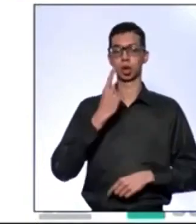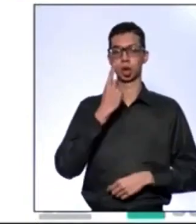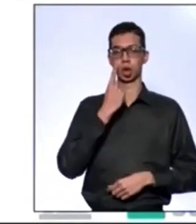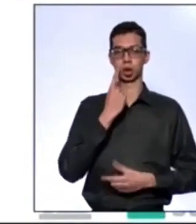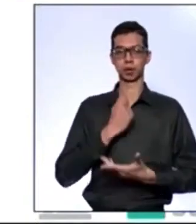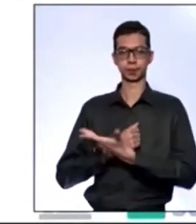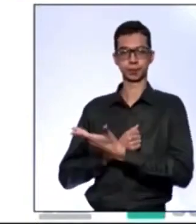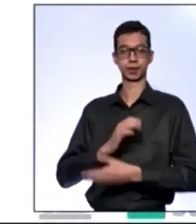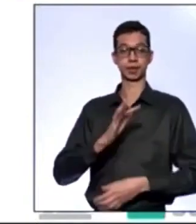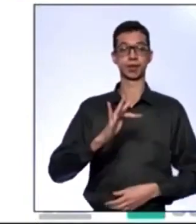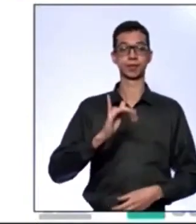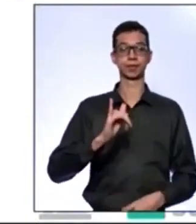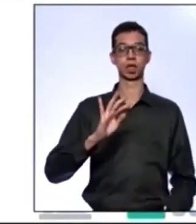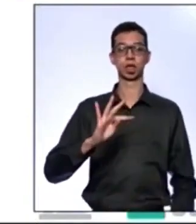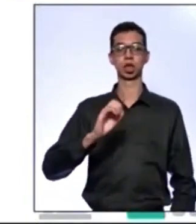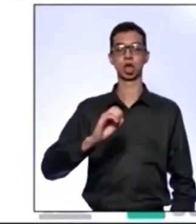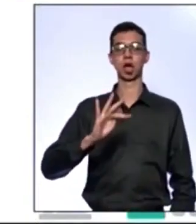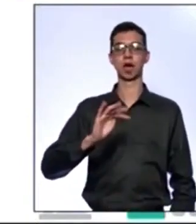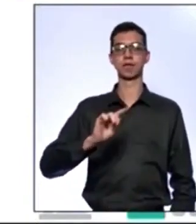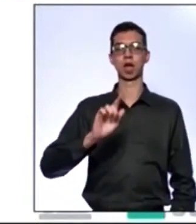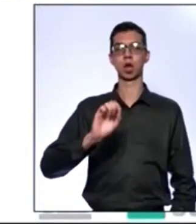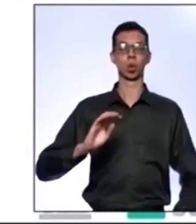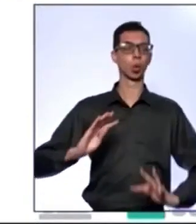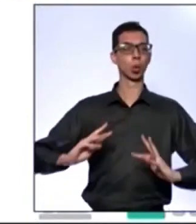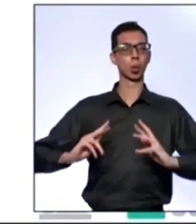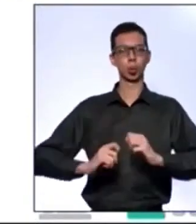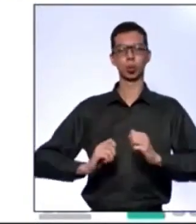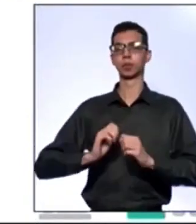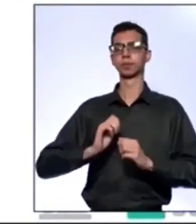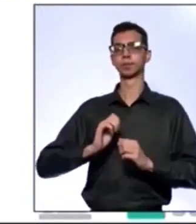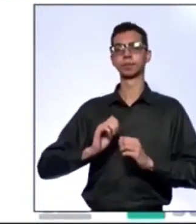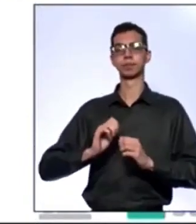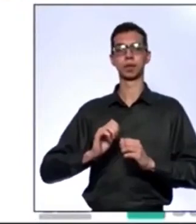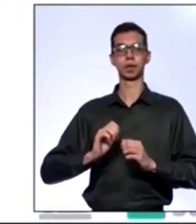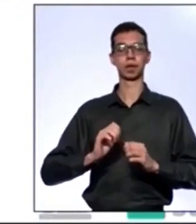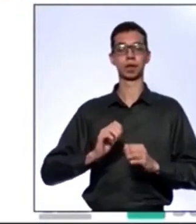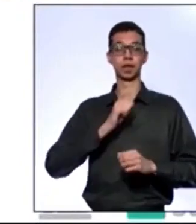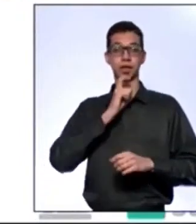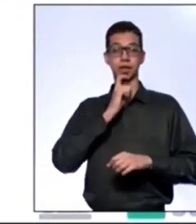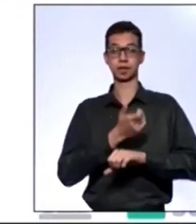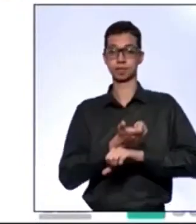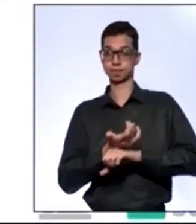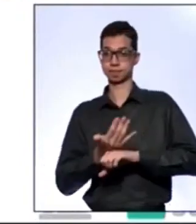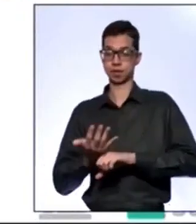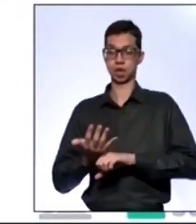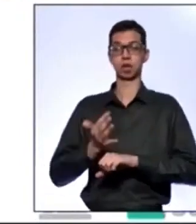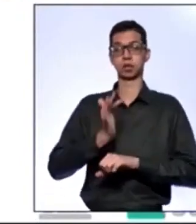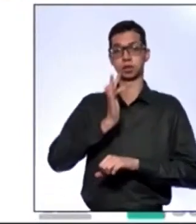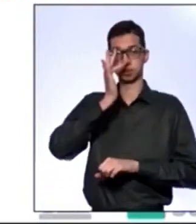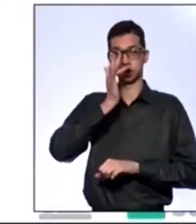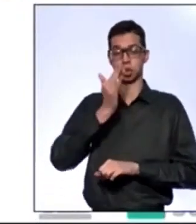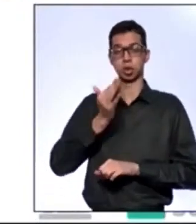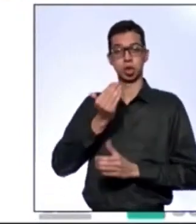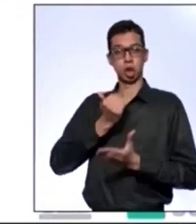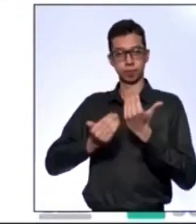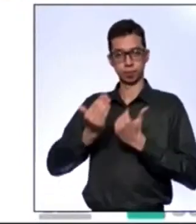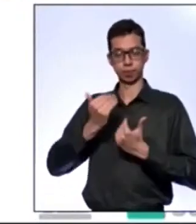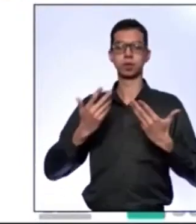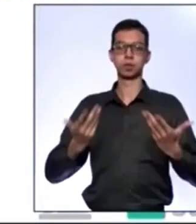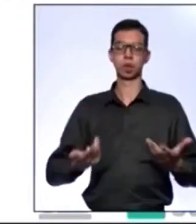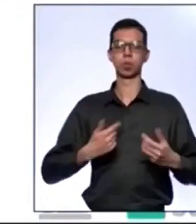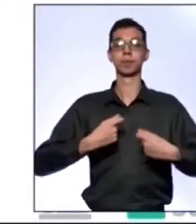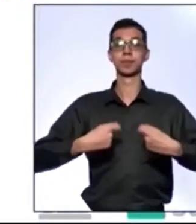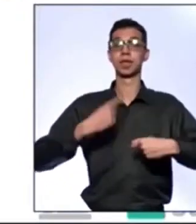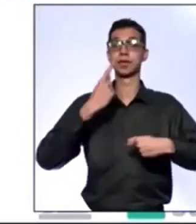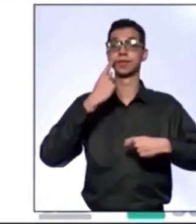comem plantas. Então, veja, eu tenho que pegar um animal que se relacione com sangue. Fitófago come